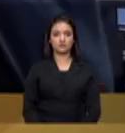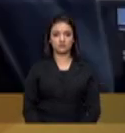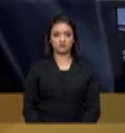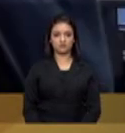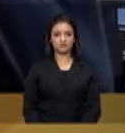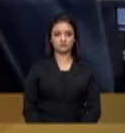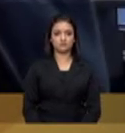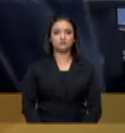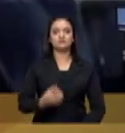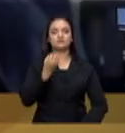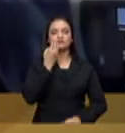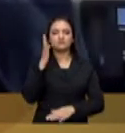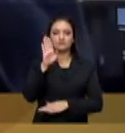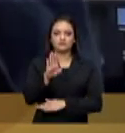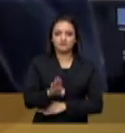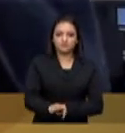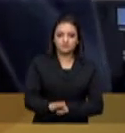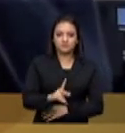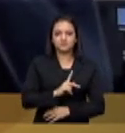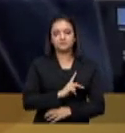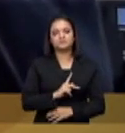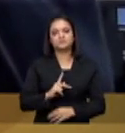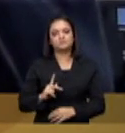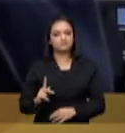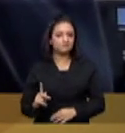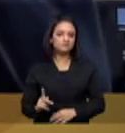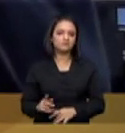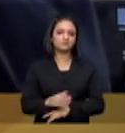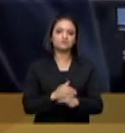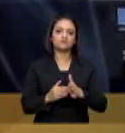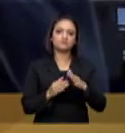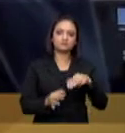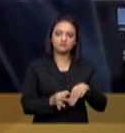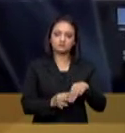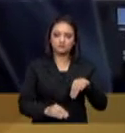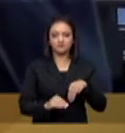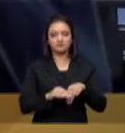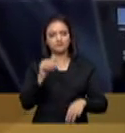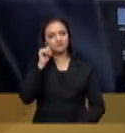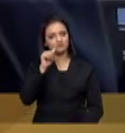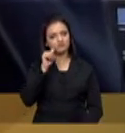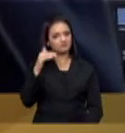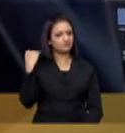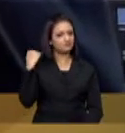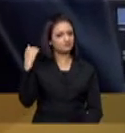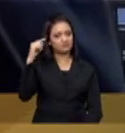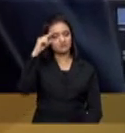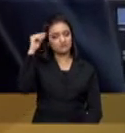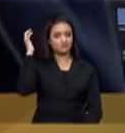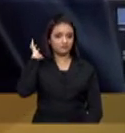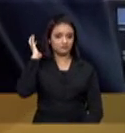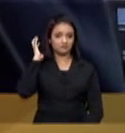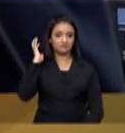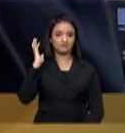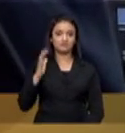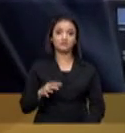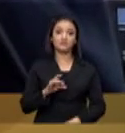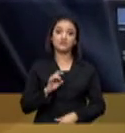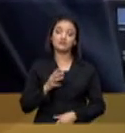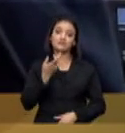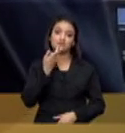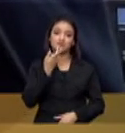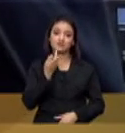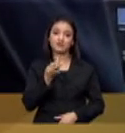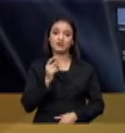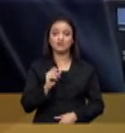Presidente, boa tarde a Vossa Excelência, boa tarde aos eminentes colegas, ministra Carmen Lúcia, ministra Rosa Weber. Apenas, presidente, para,